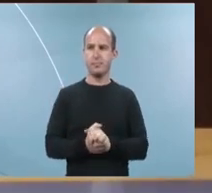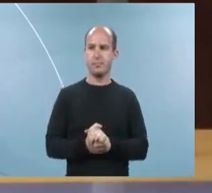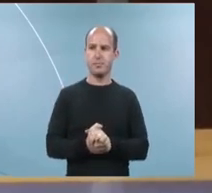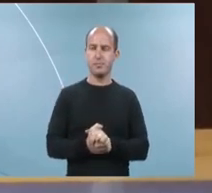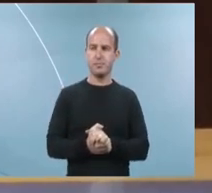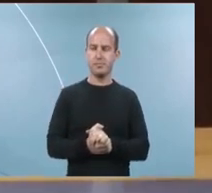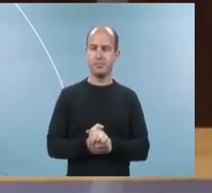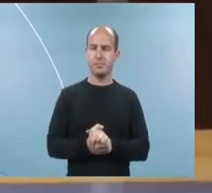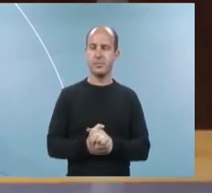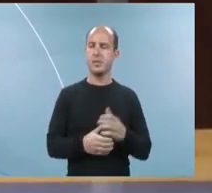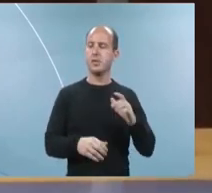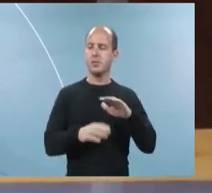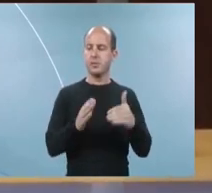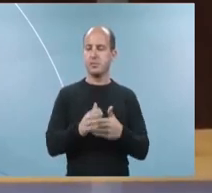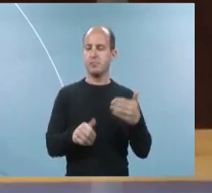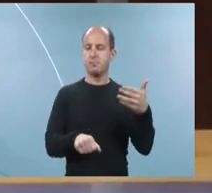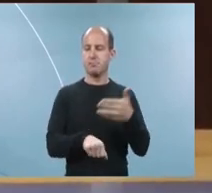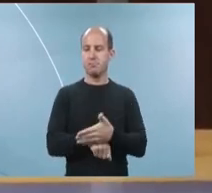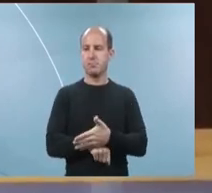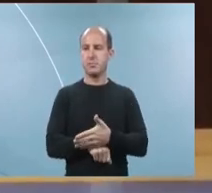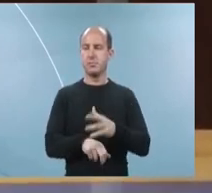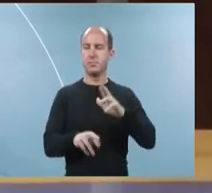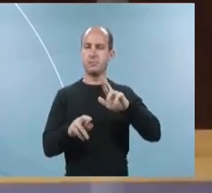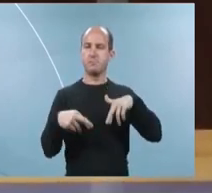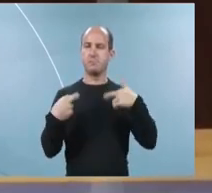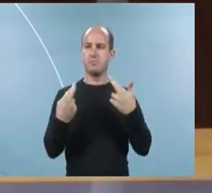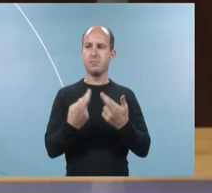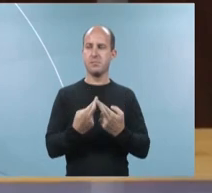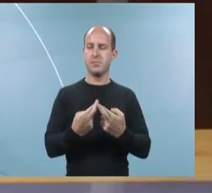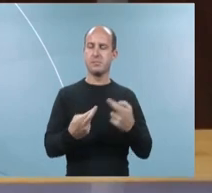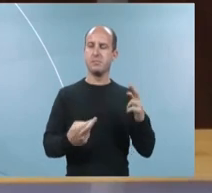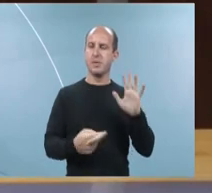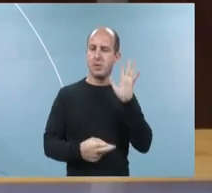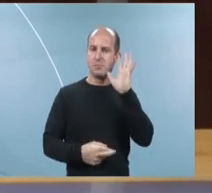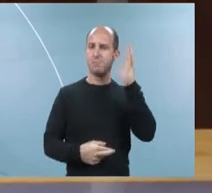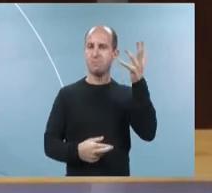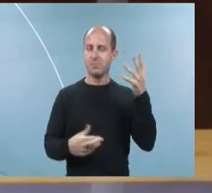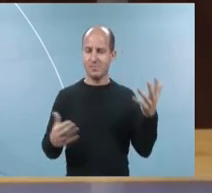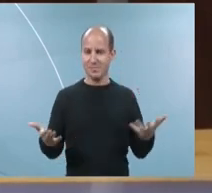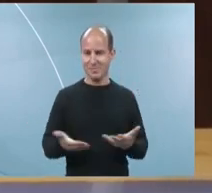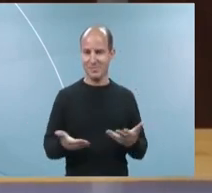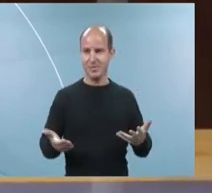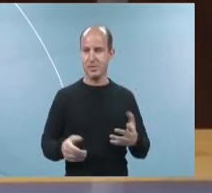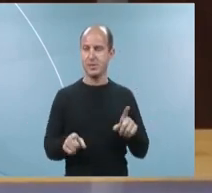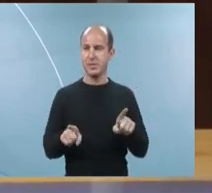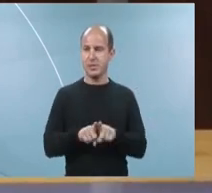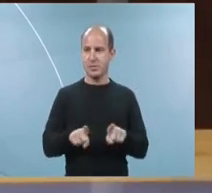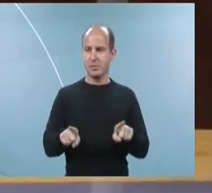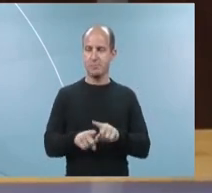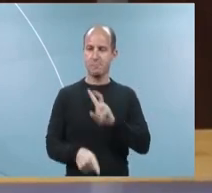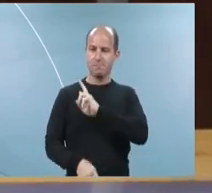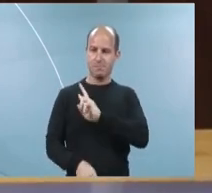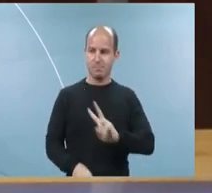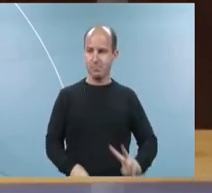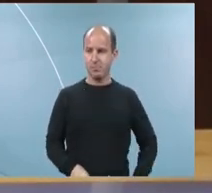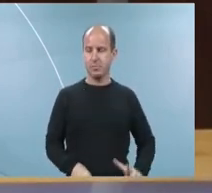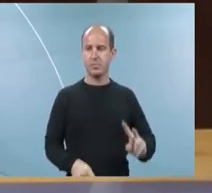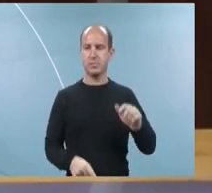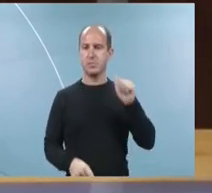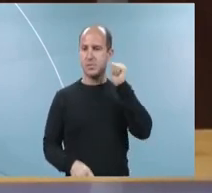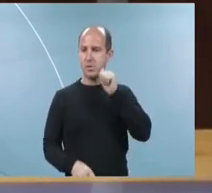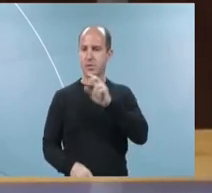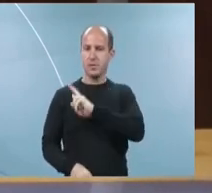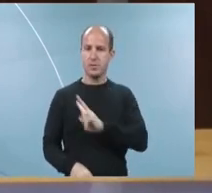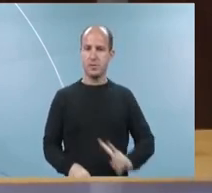que participaram para que essa solenidade acontecesse hoje. Há também os vereadores,